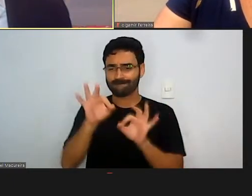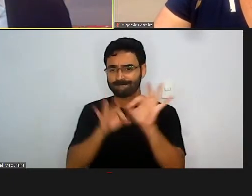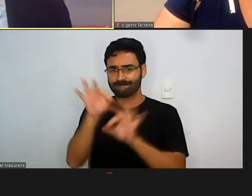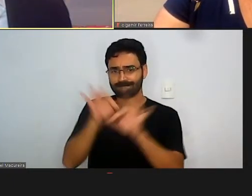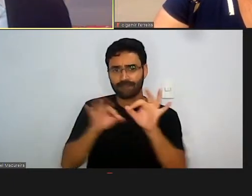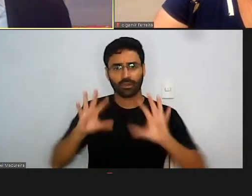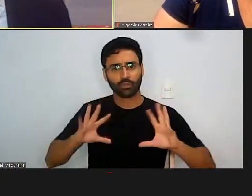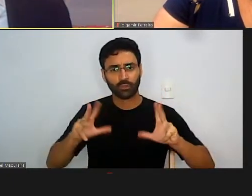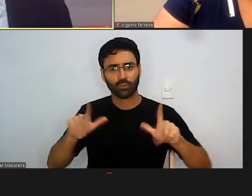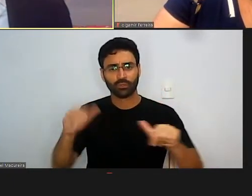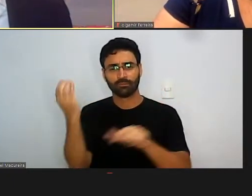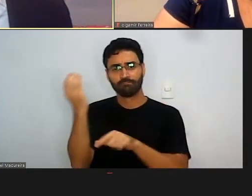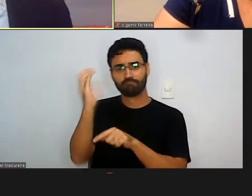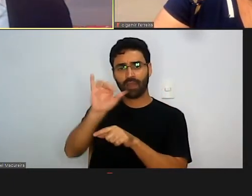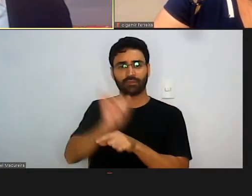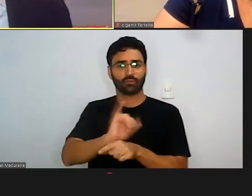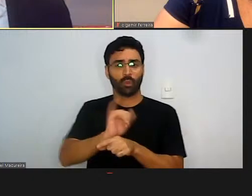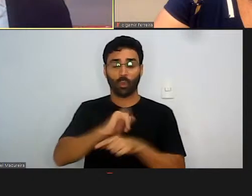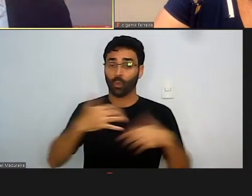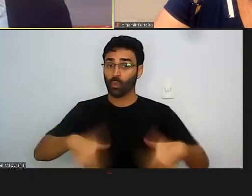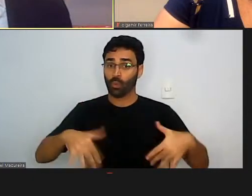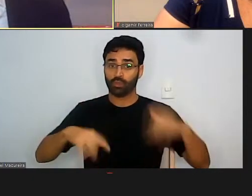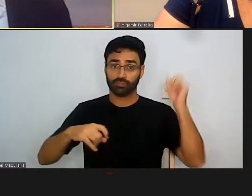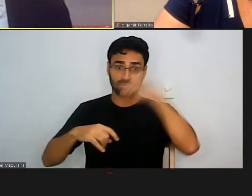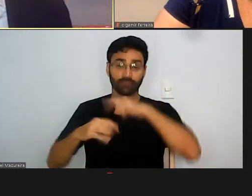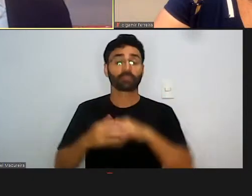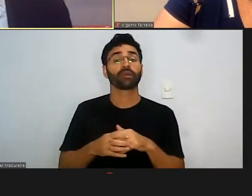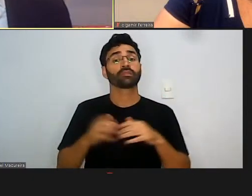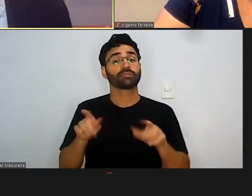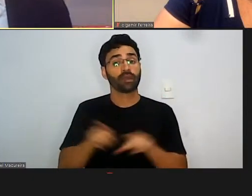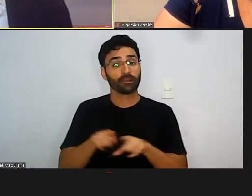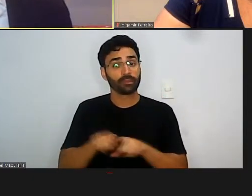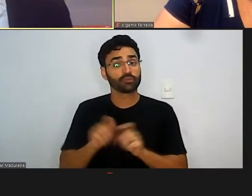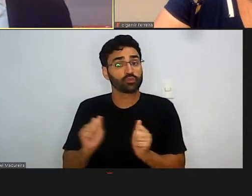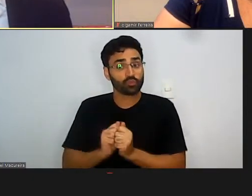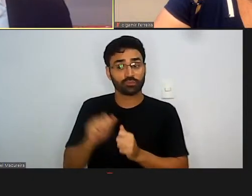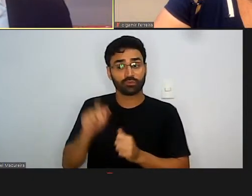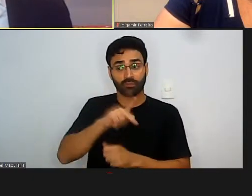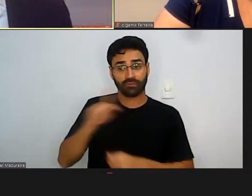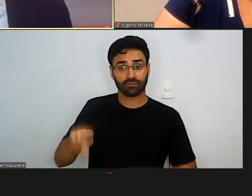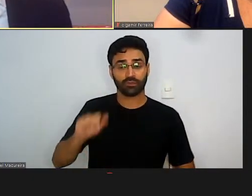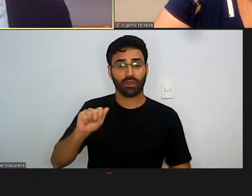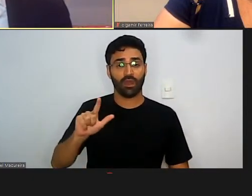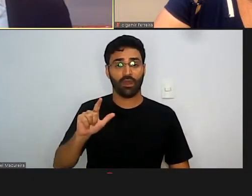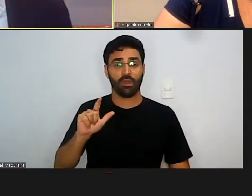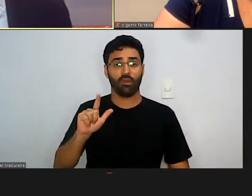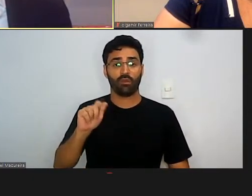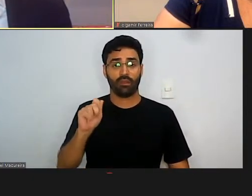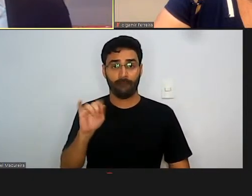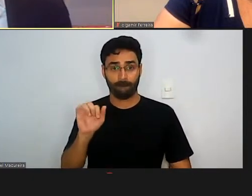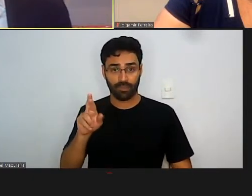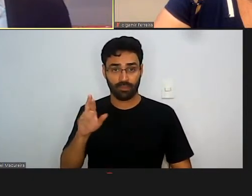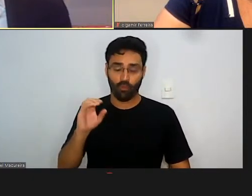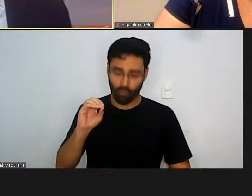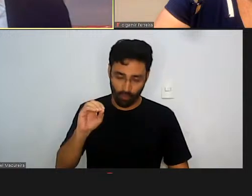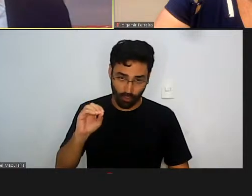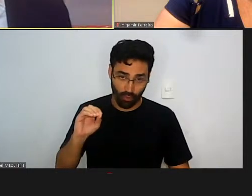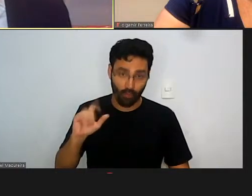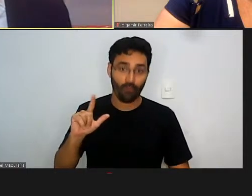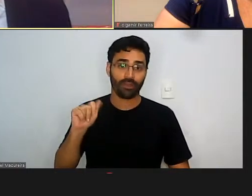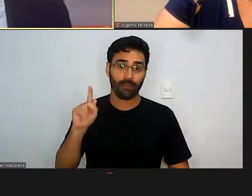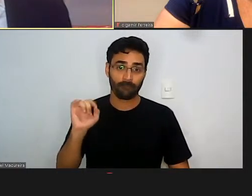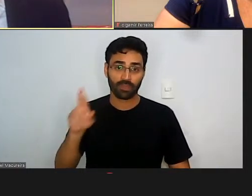isso, né? Então, eu queria também, junto com a professora Ugamir, que falou disso, render a minha homenagem também